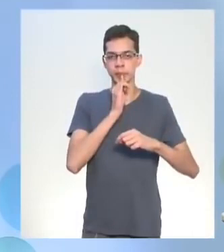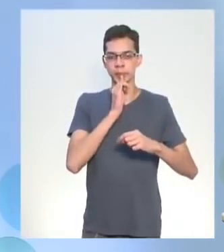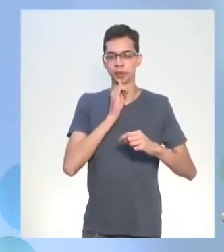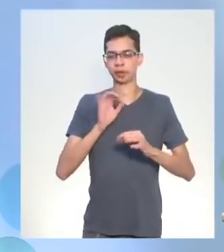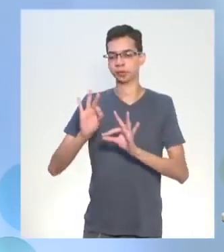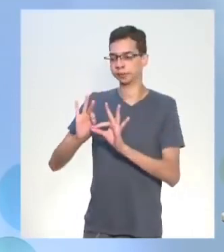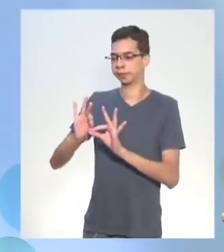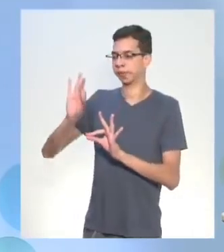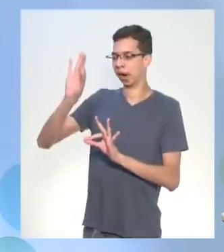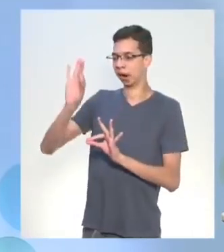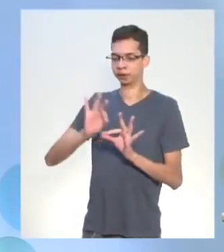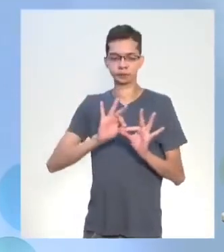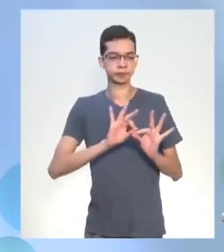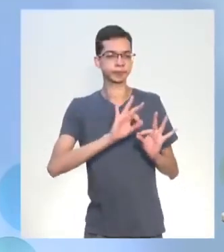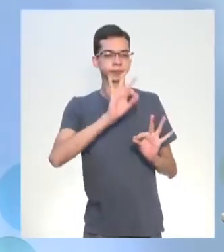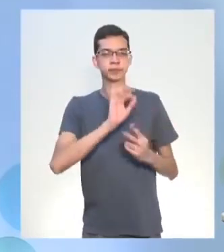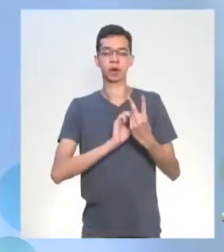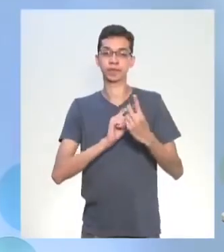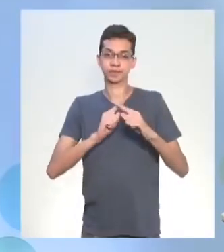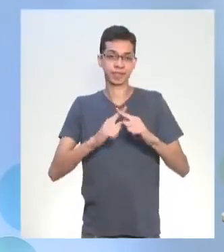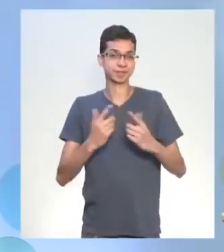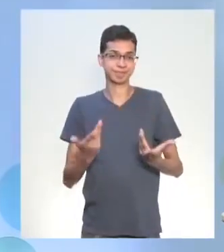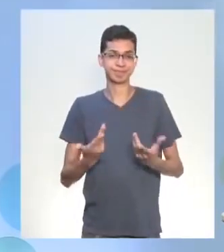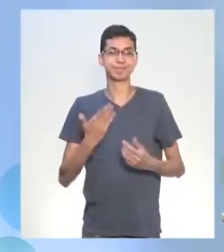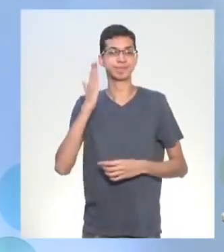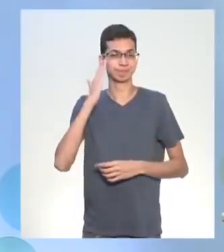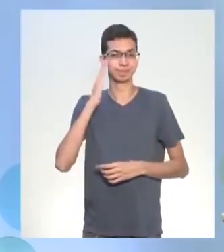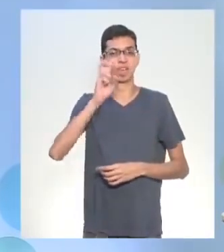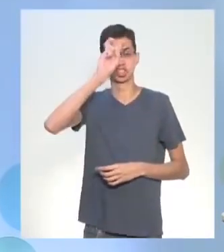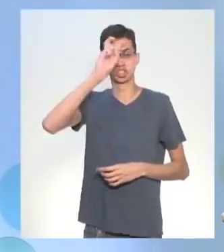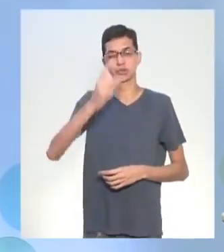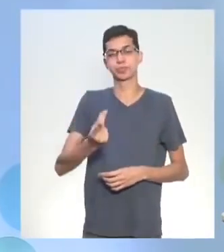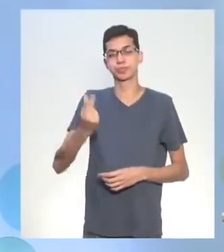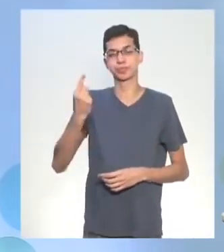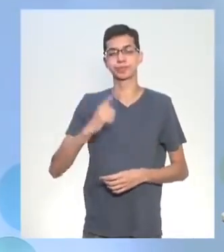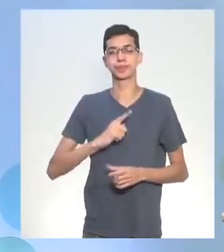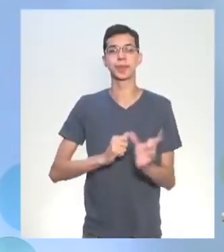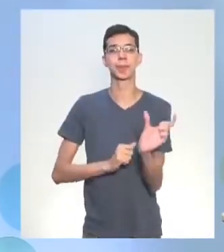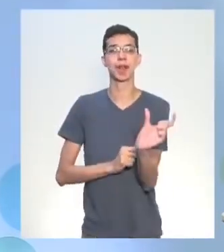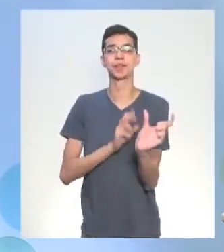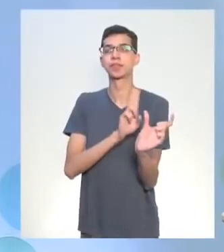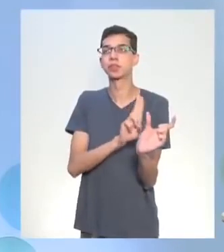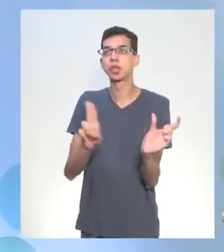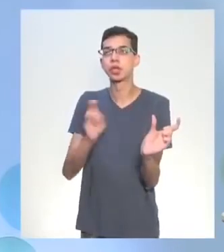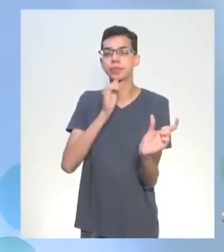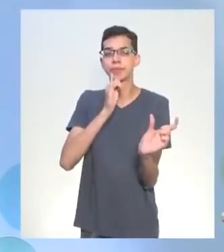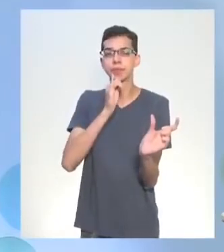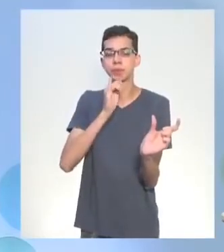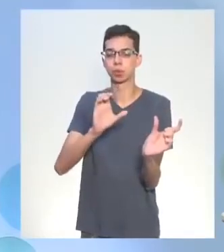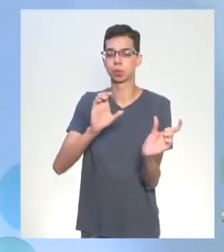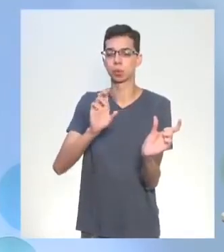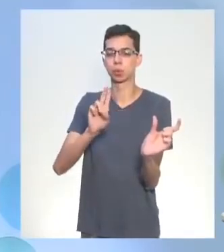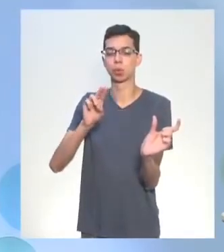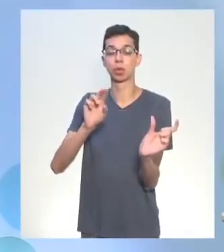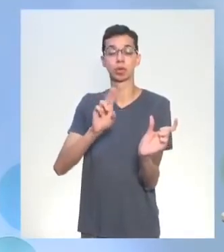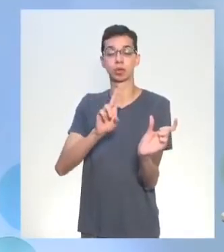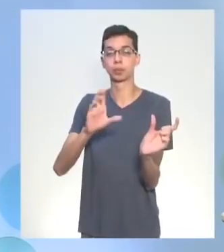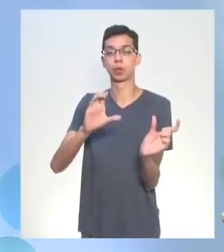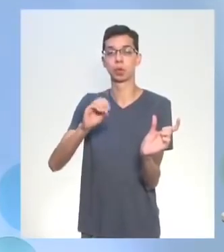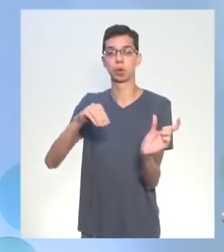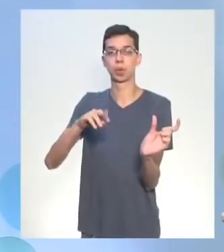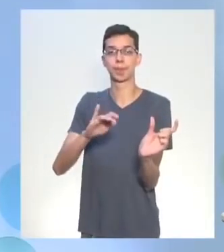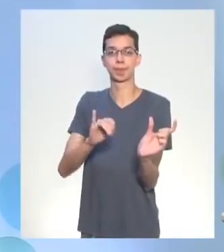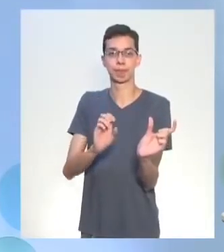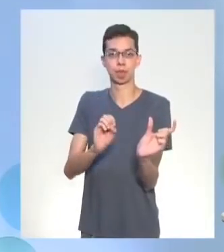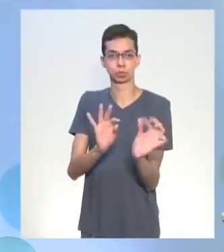primeiros registros, os egípcios escreviam assim, surgiam essas palavras aí, comprimento, largura, só que teve passou por toda